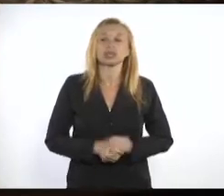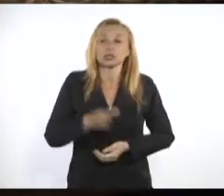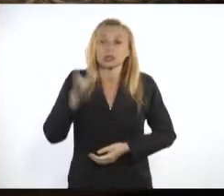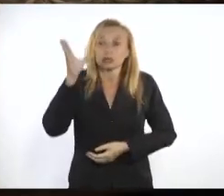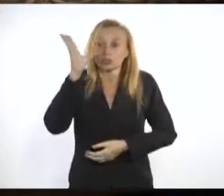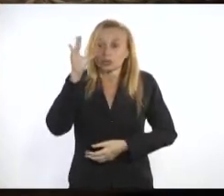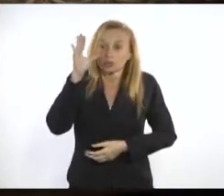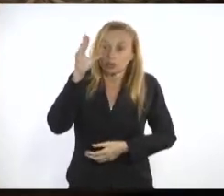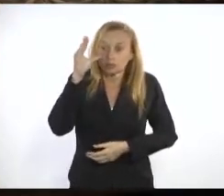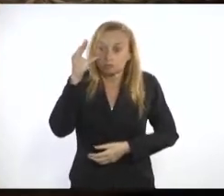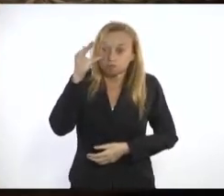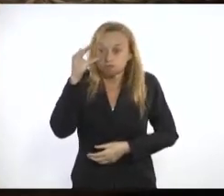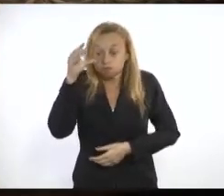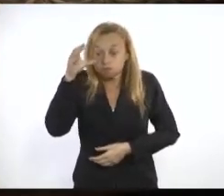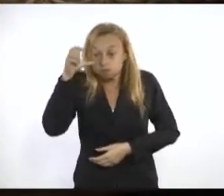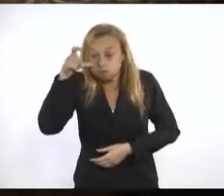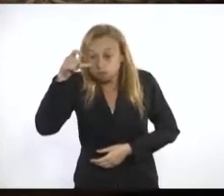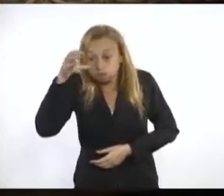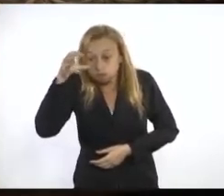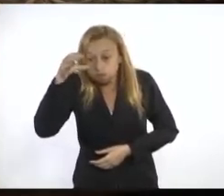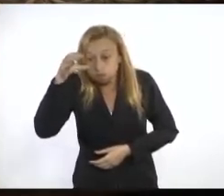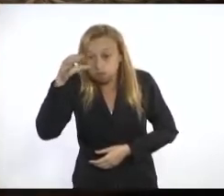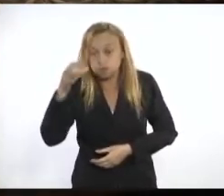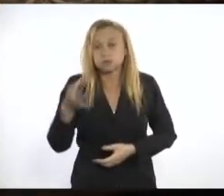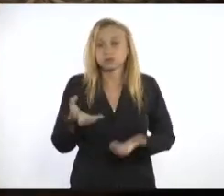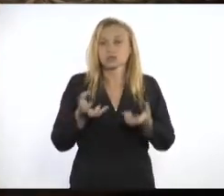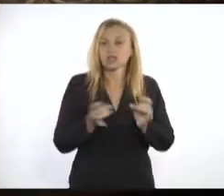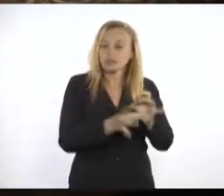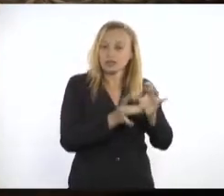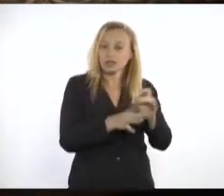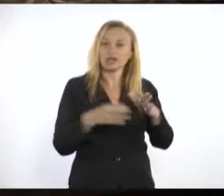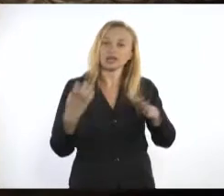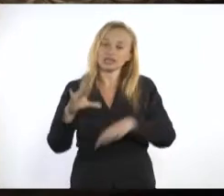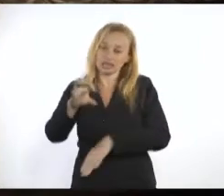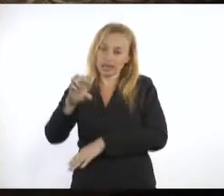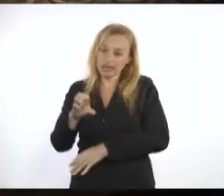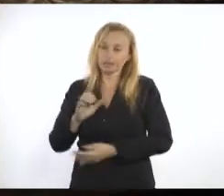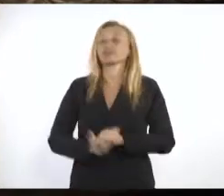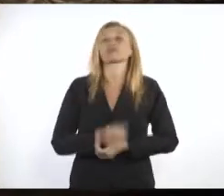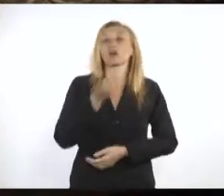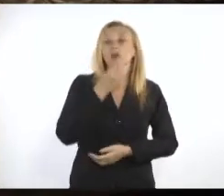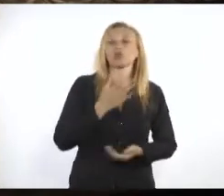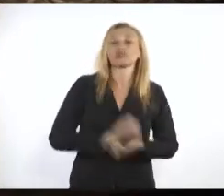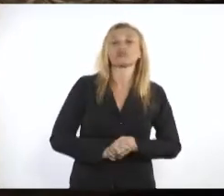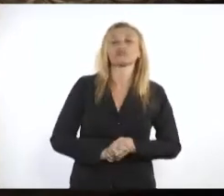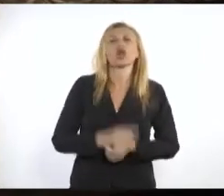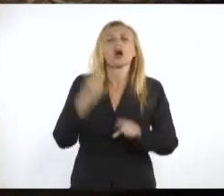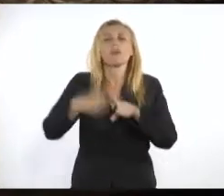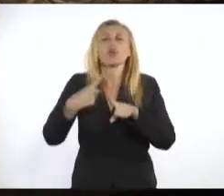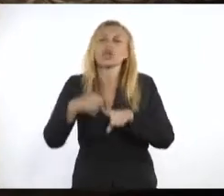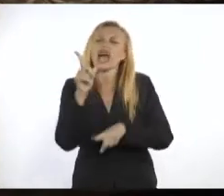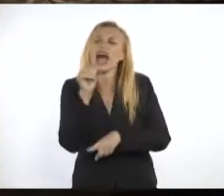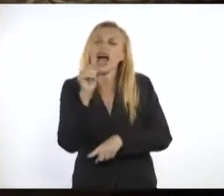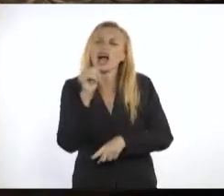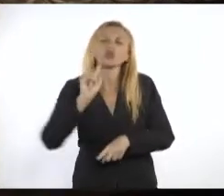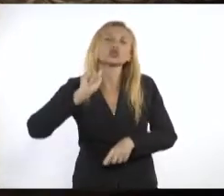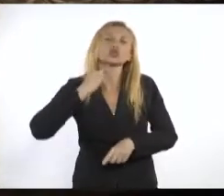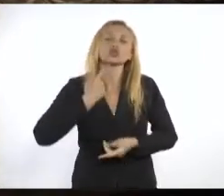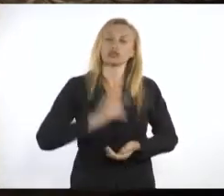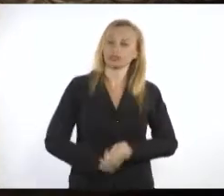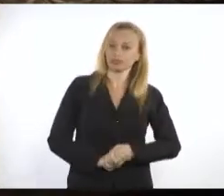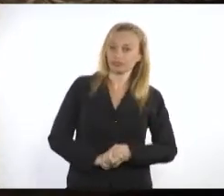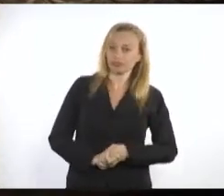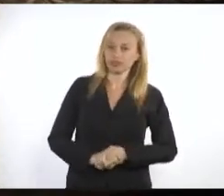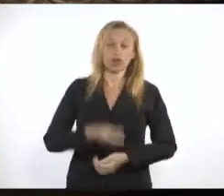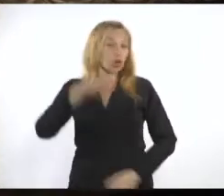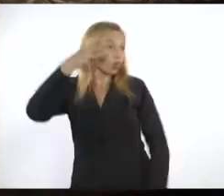ganância em privatizar a SEDAI. Bom, por que a água está suja?